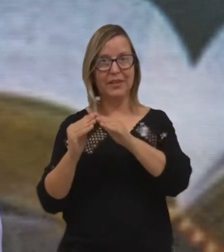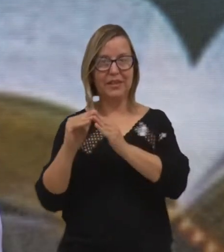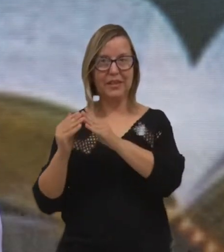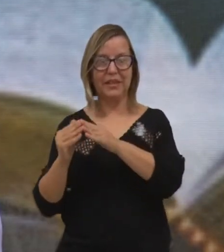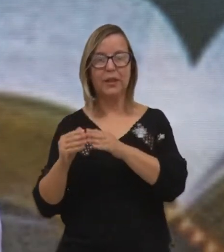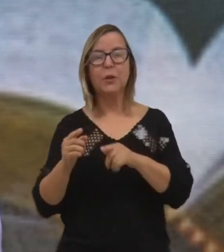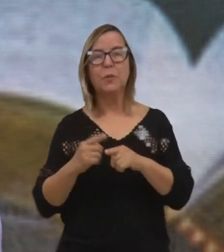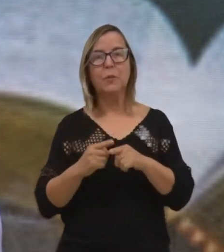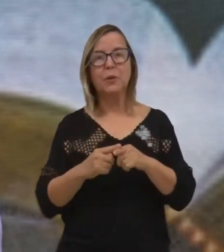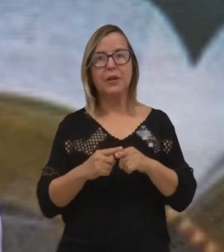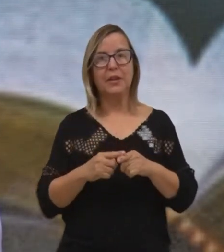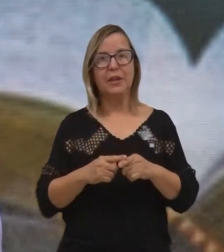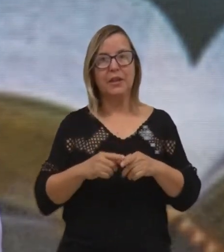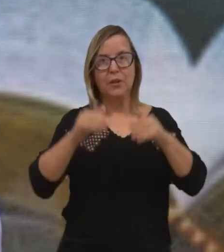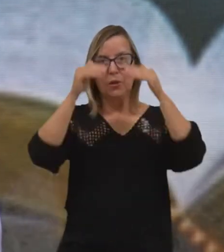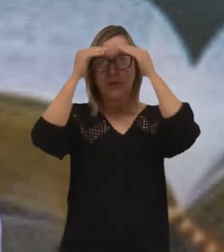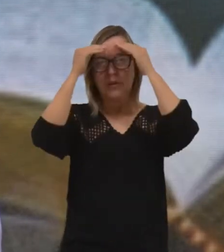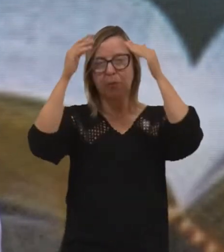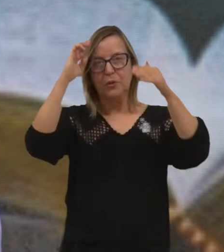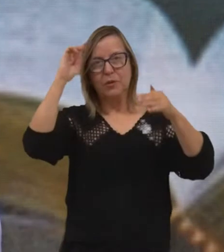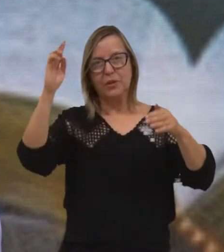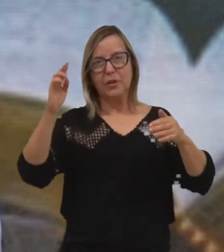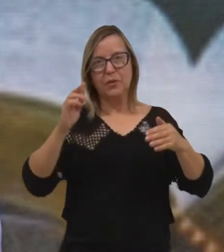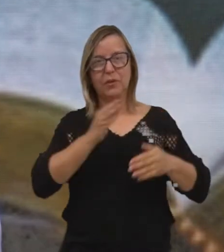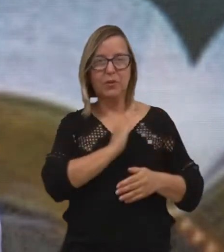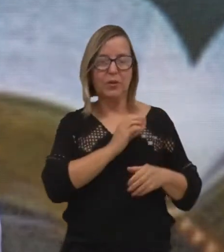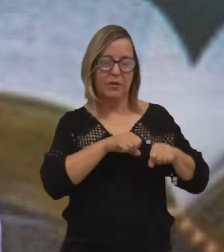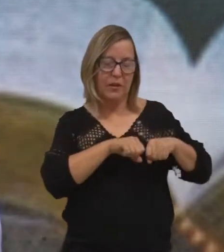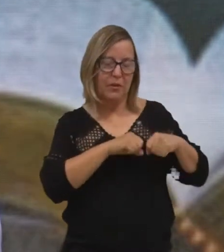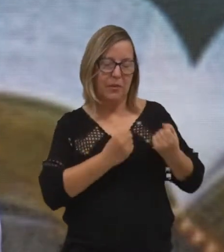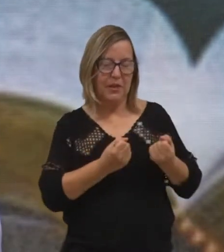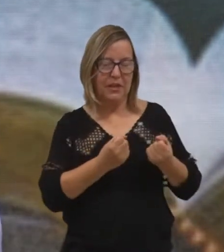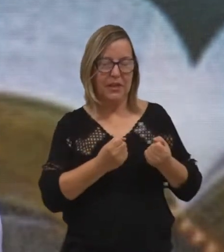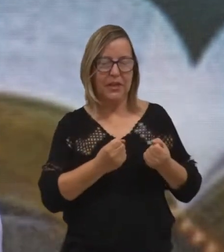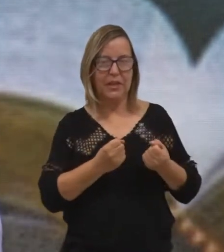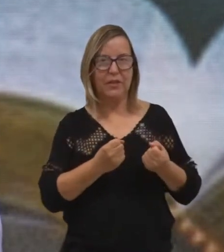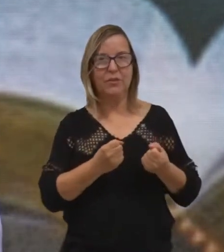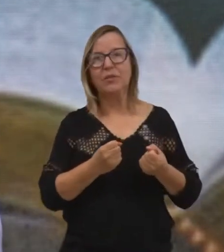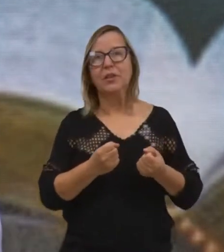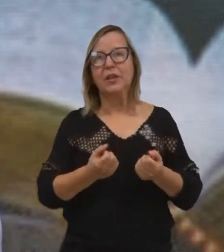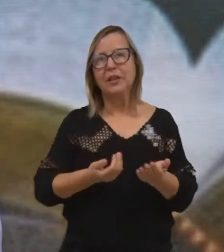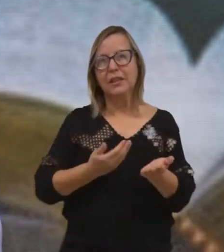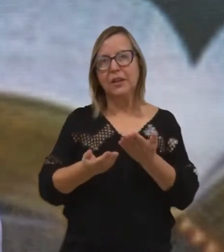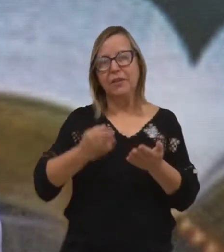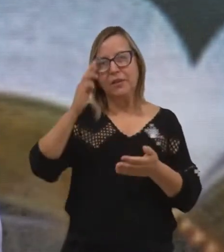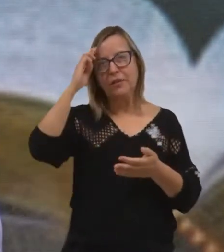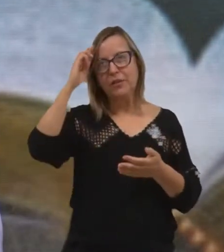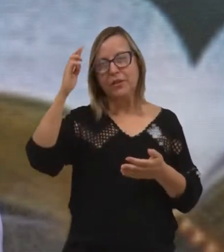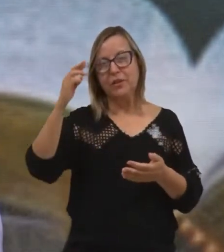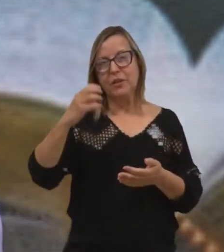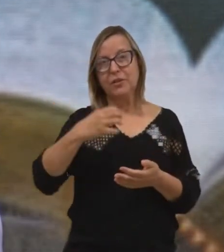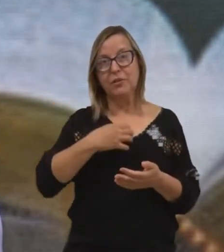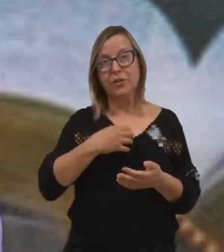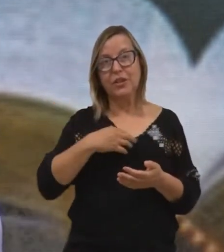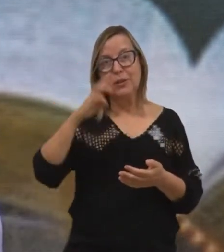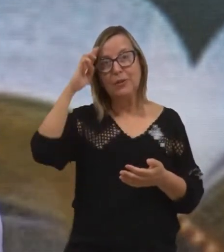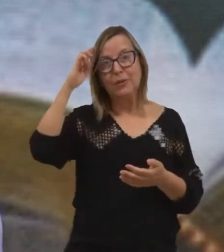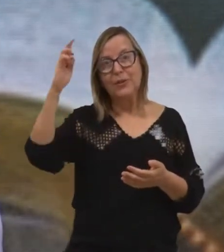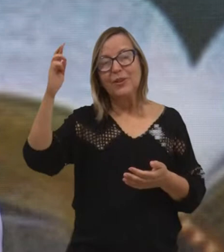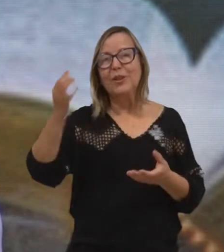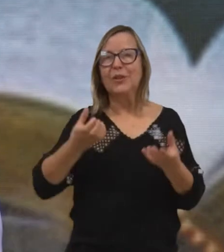coração quebrantado, disposto a servir o Senhor da maneira que Ele quer, e aí nós veremos